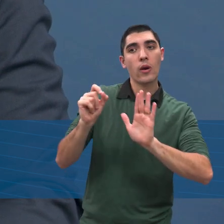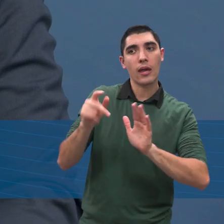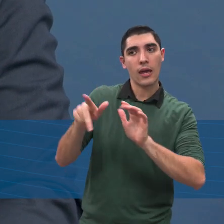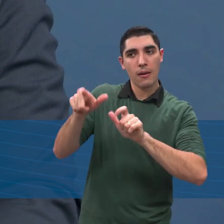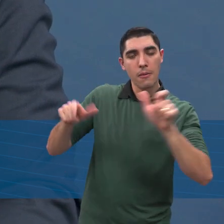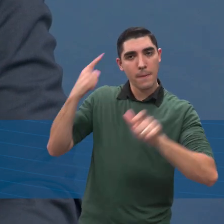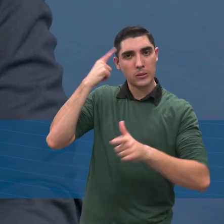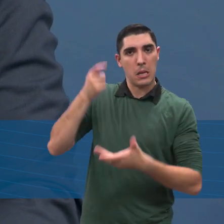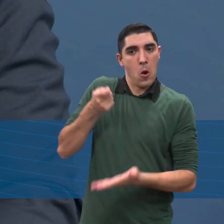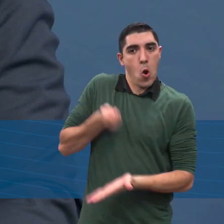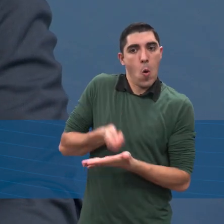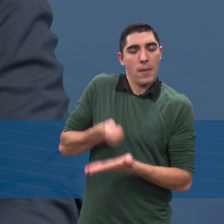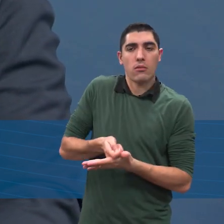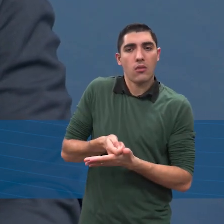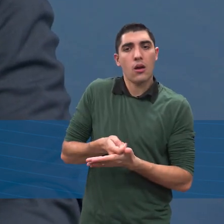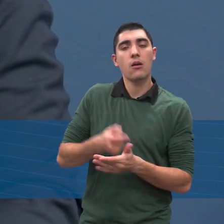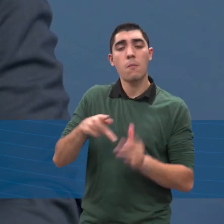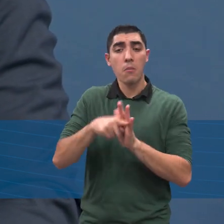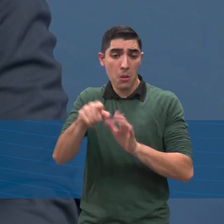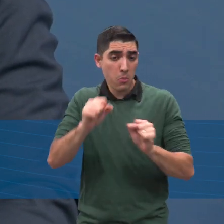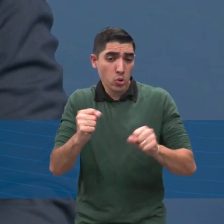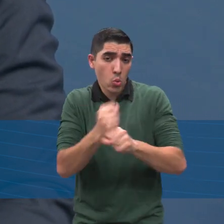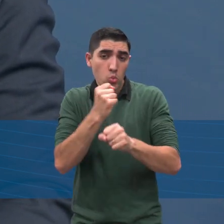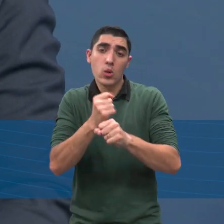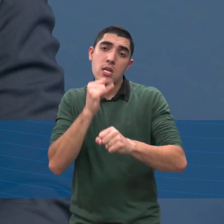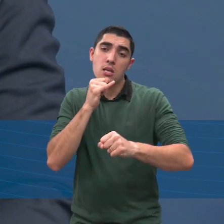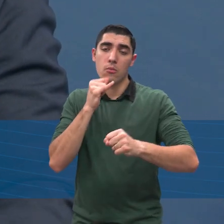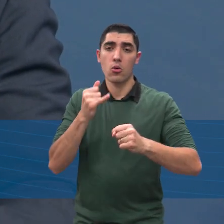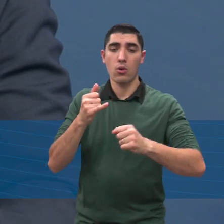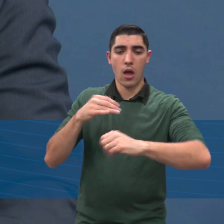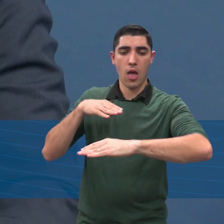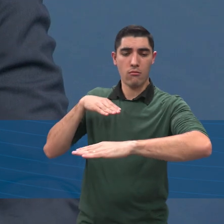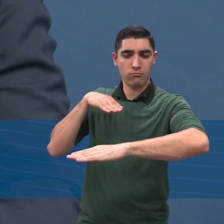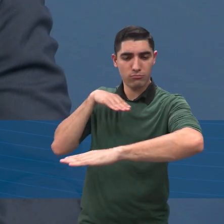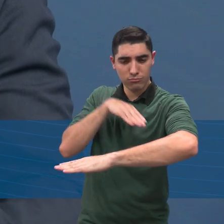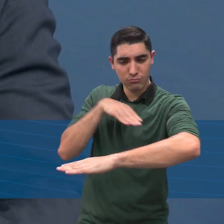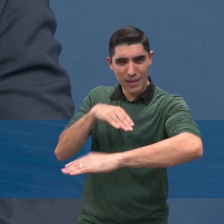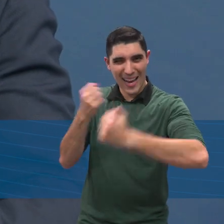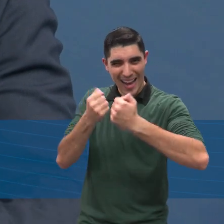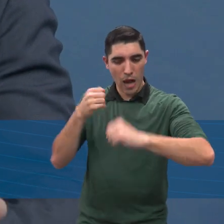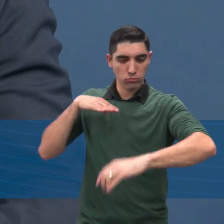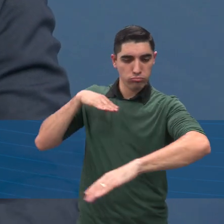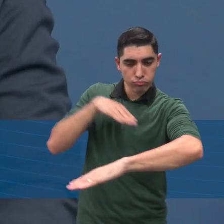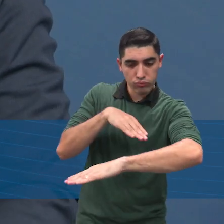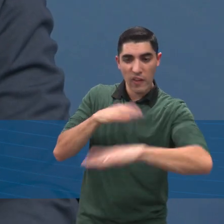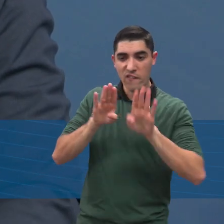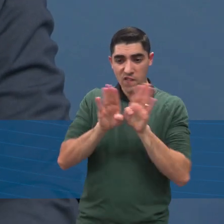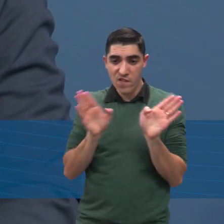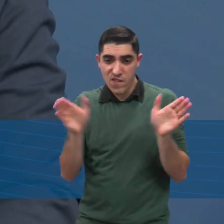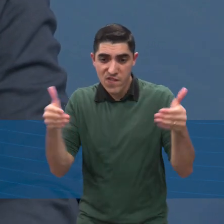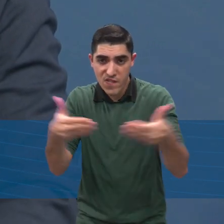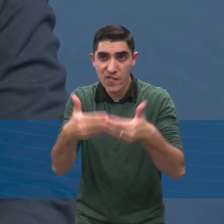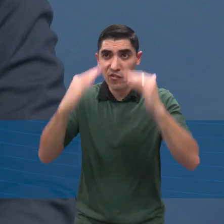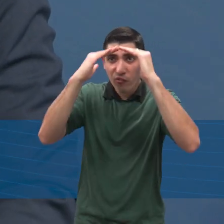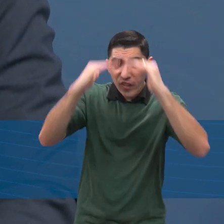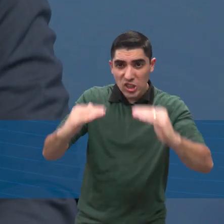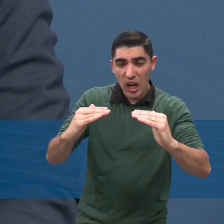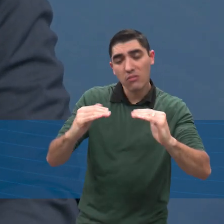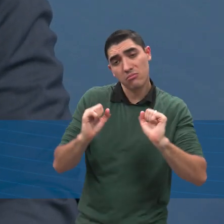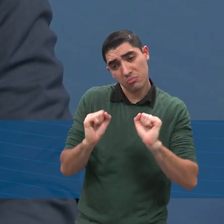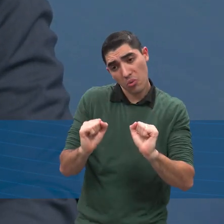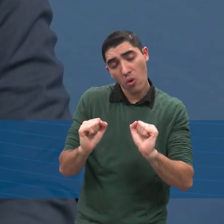né? Ela construir uma garagem fechada e resolver de alguma maneira, existem soluções para tudo, né? É a